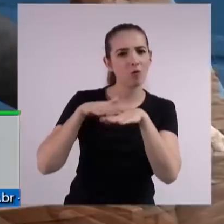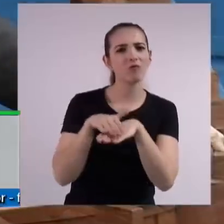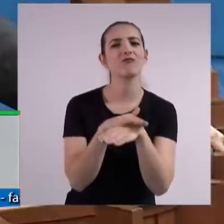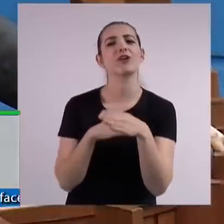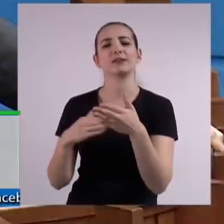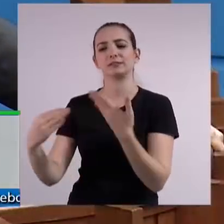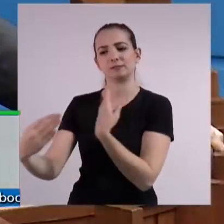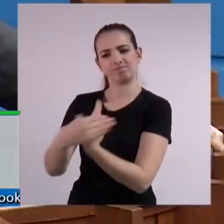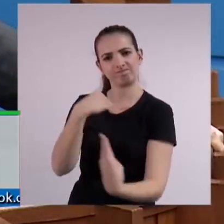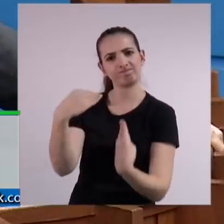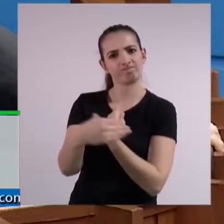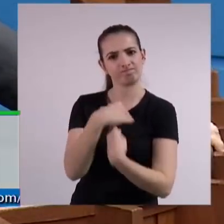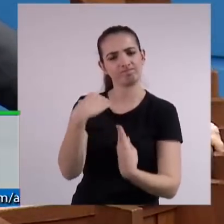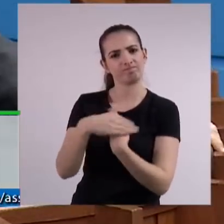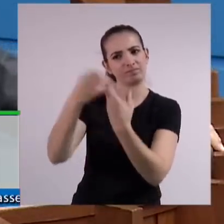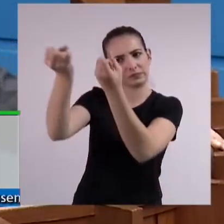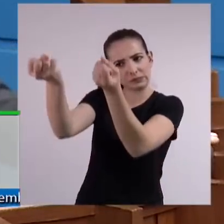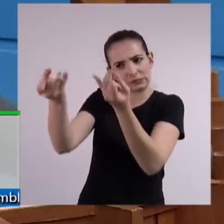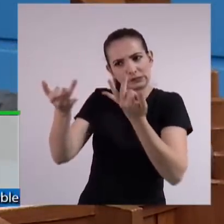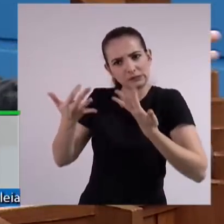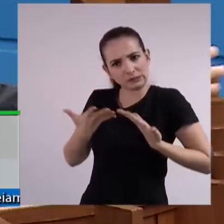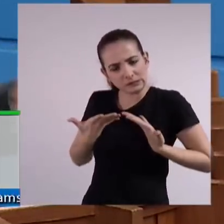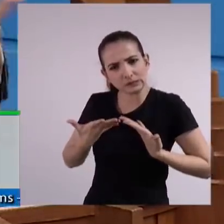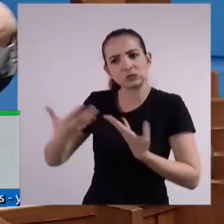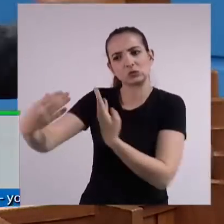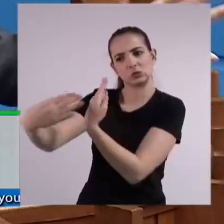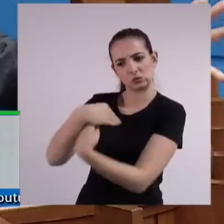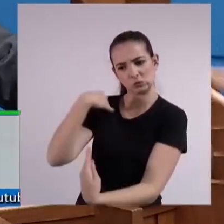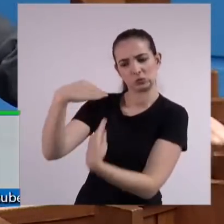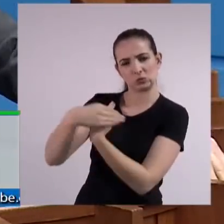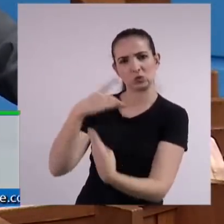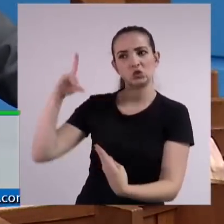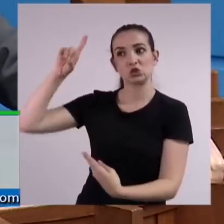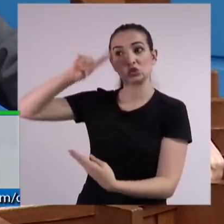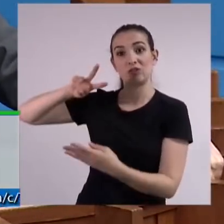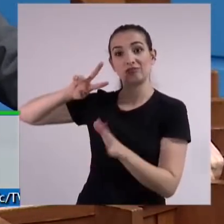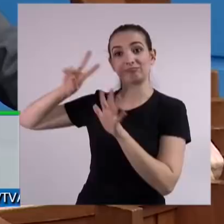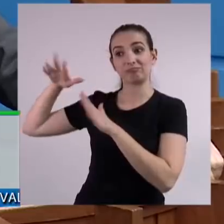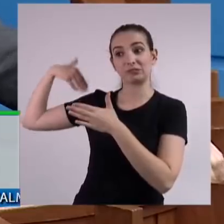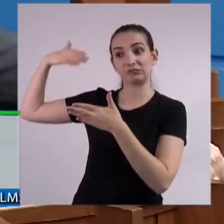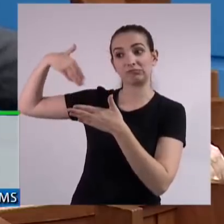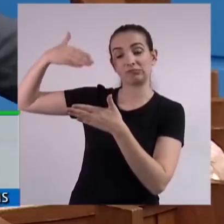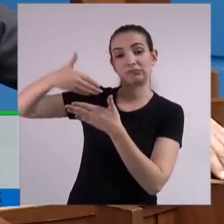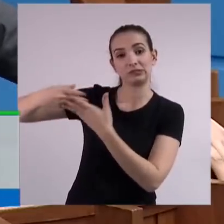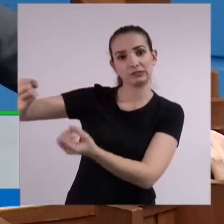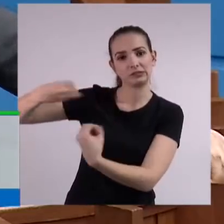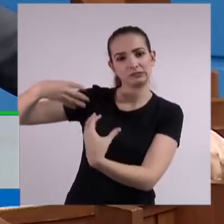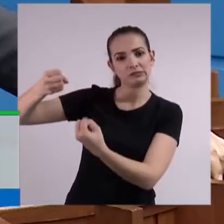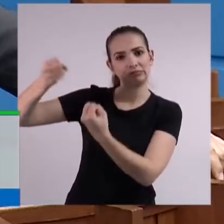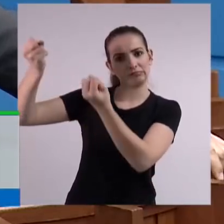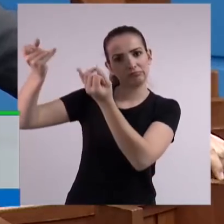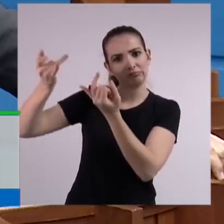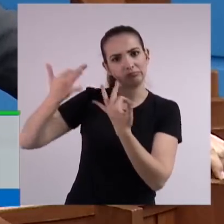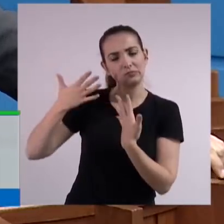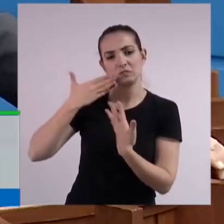as orientações, os conselhos que ao longo desses dias recebi e